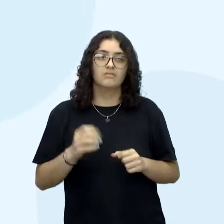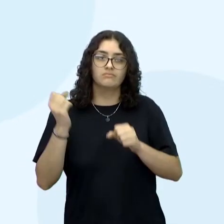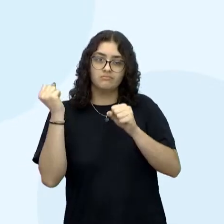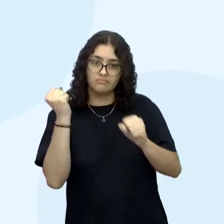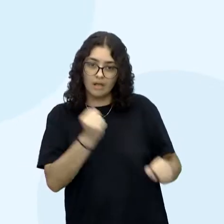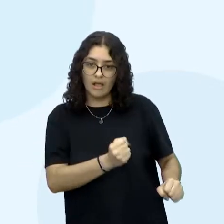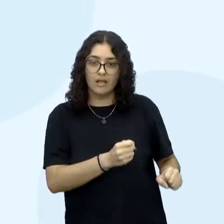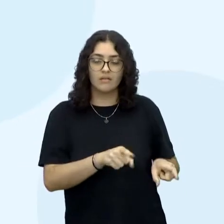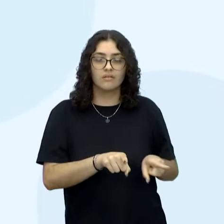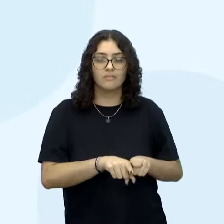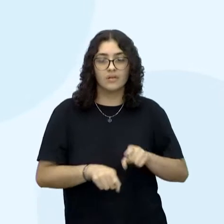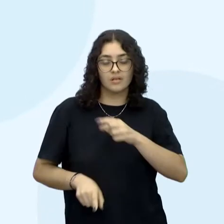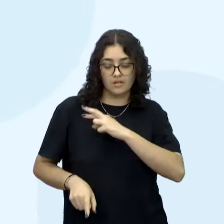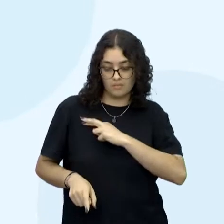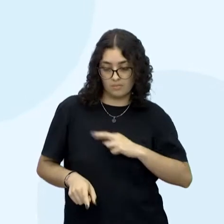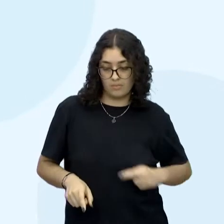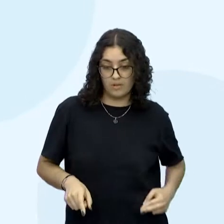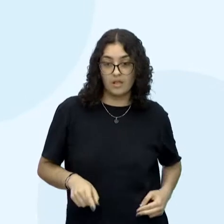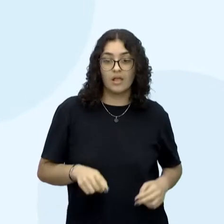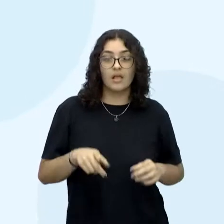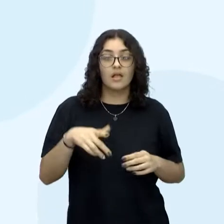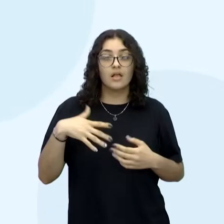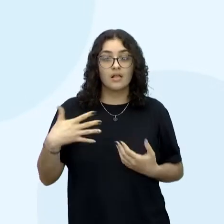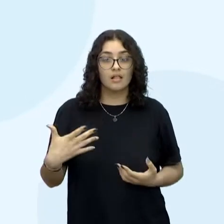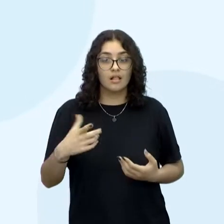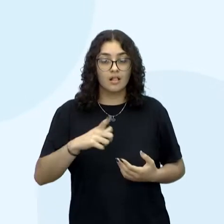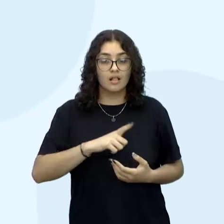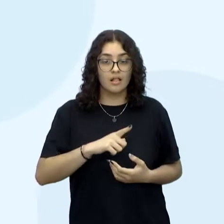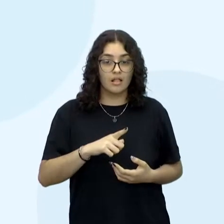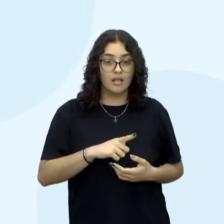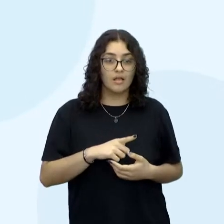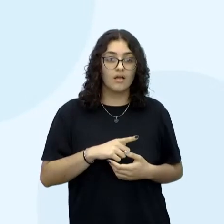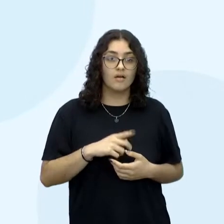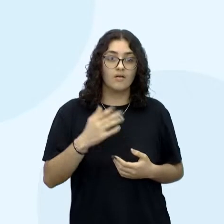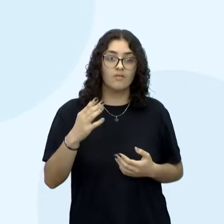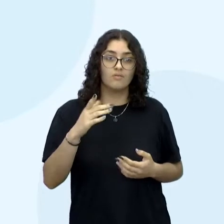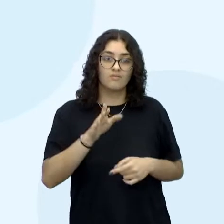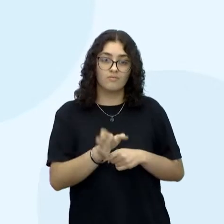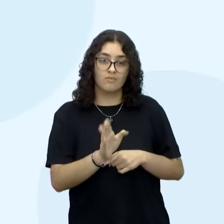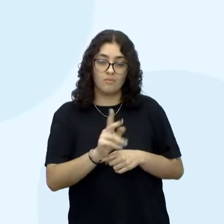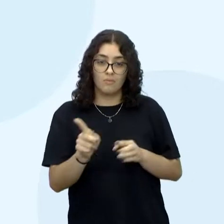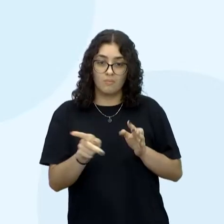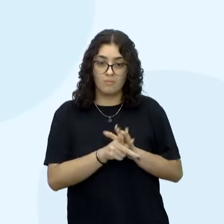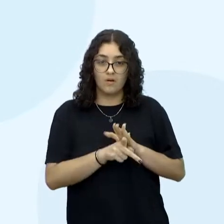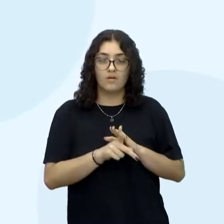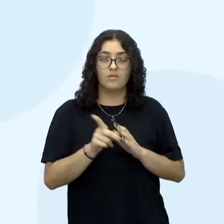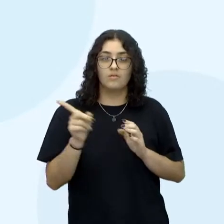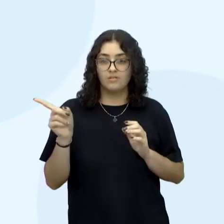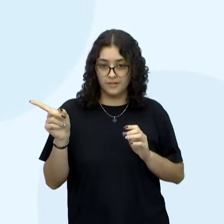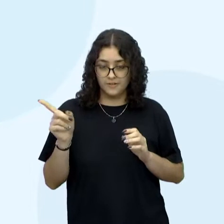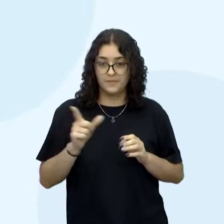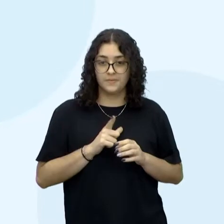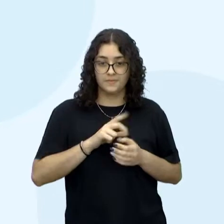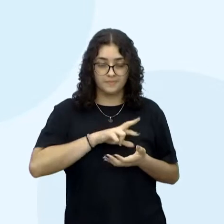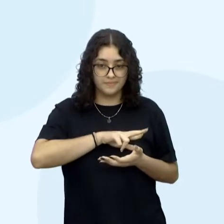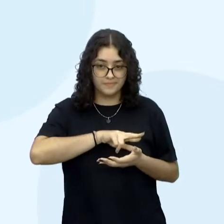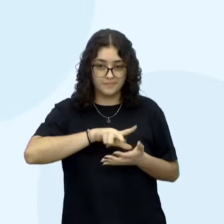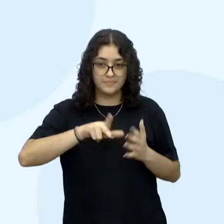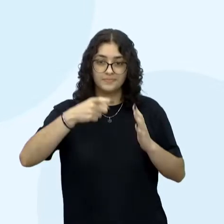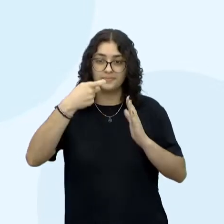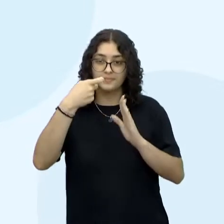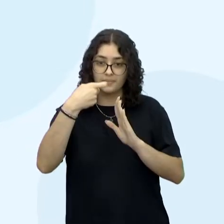o republicano. Diante dessa fotografia, o filme de Sérgio Rezende, subsidiado por